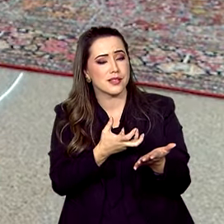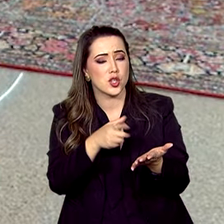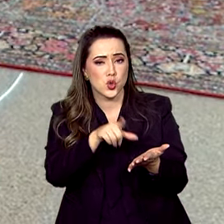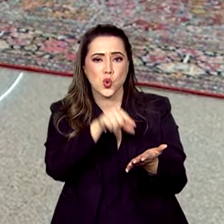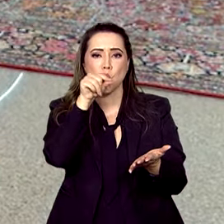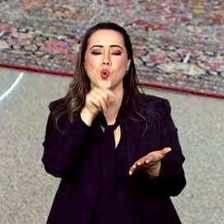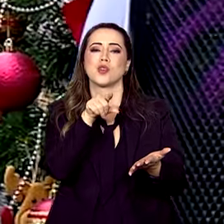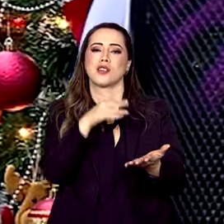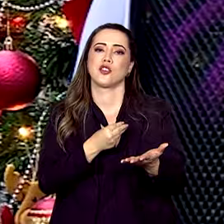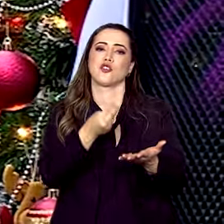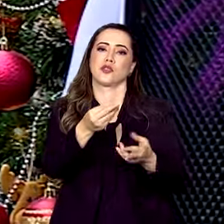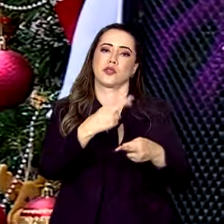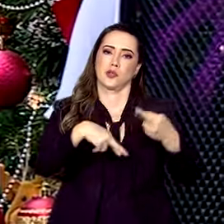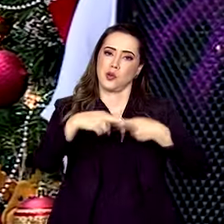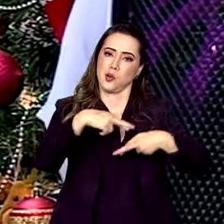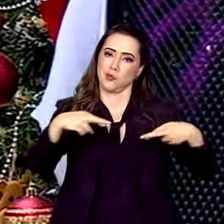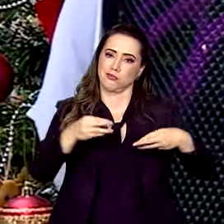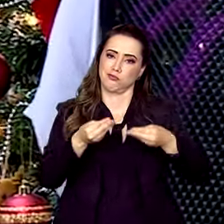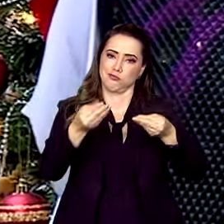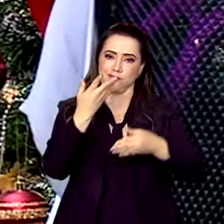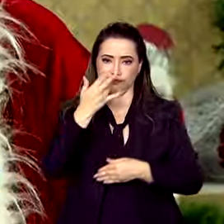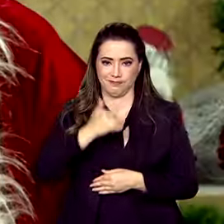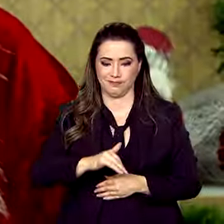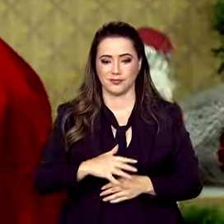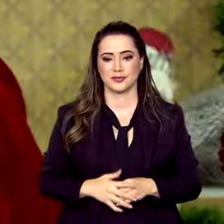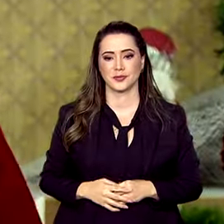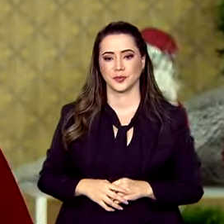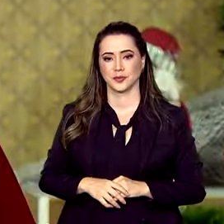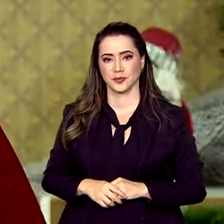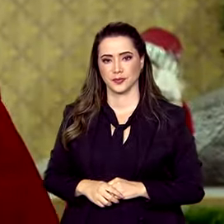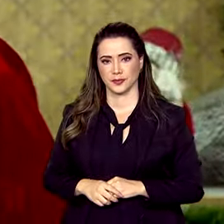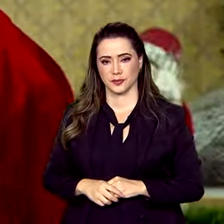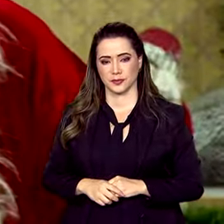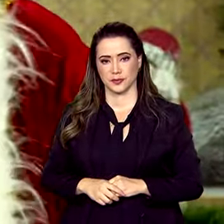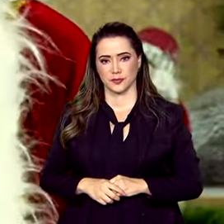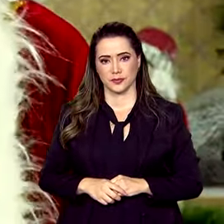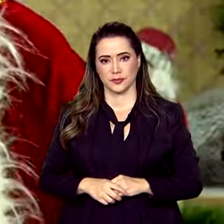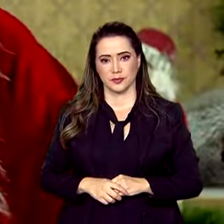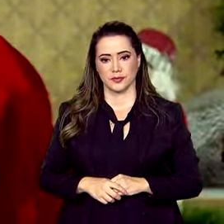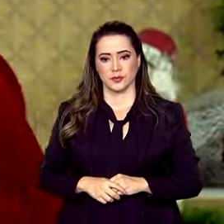consiga arrecadar o maior número de presentes.